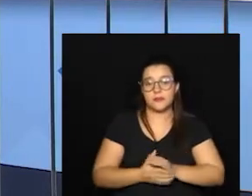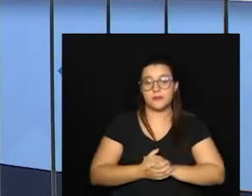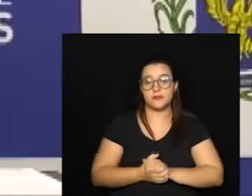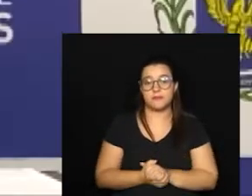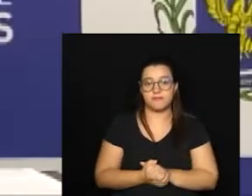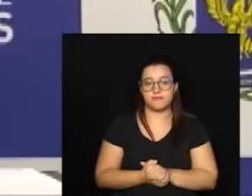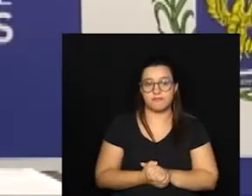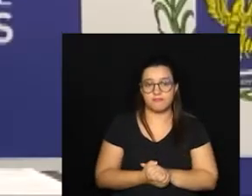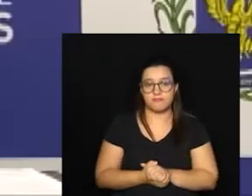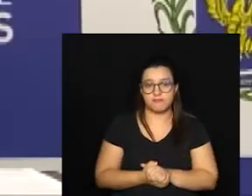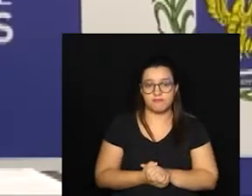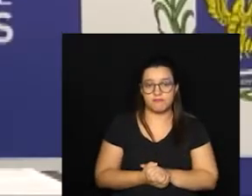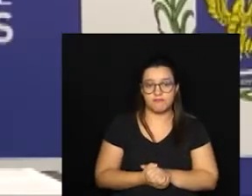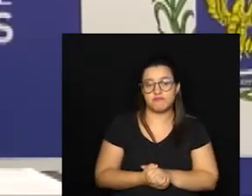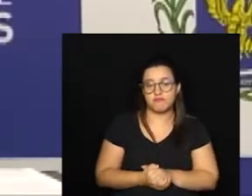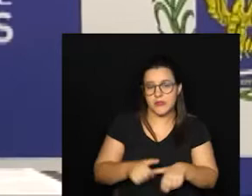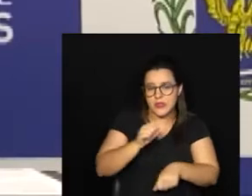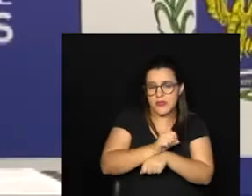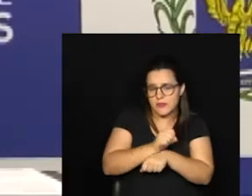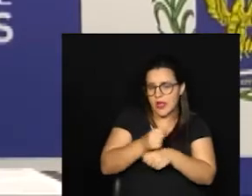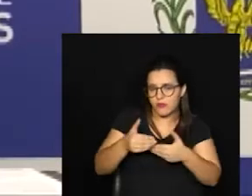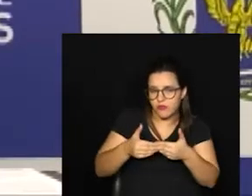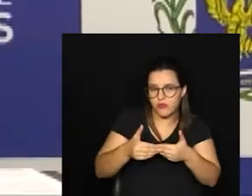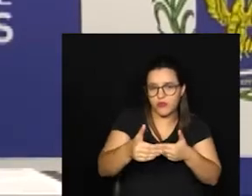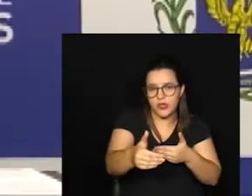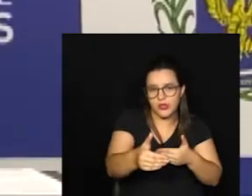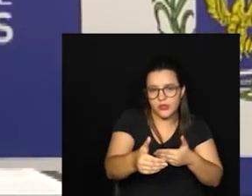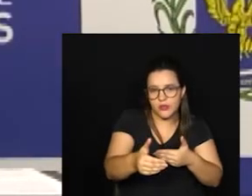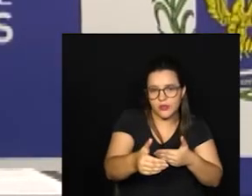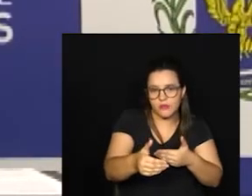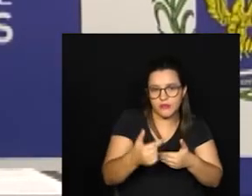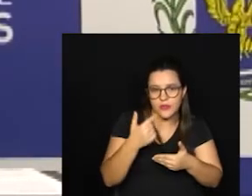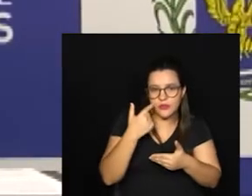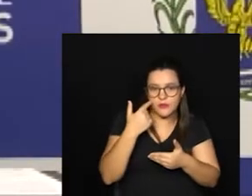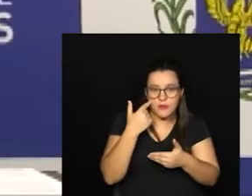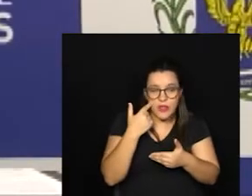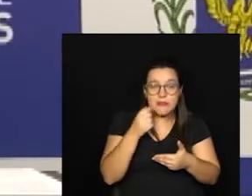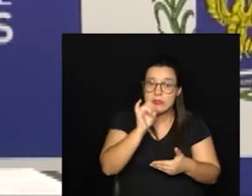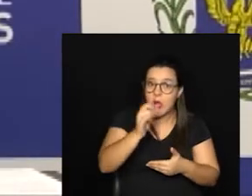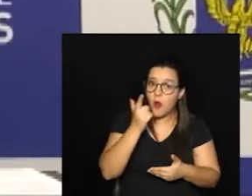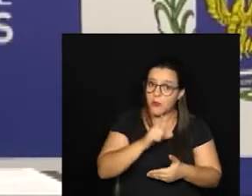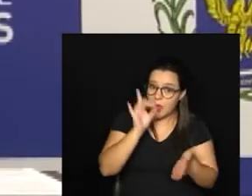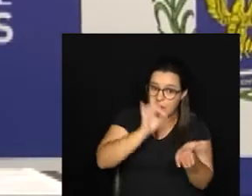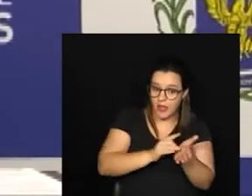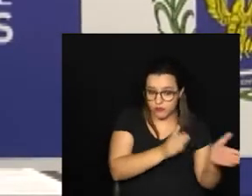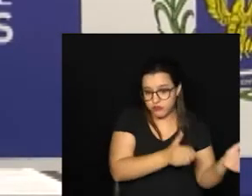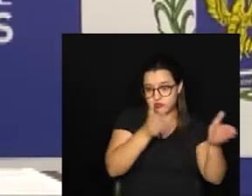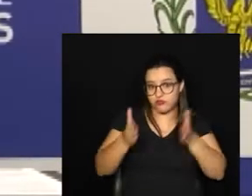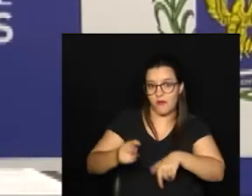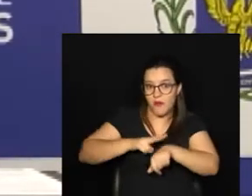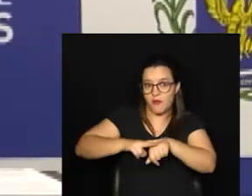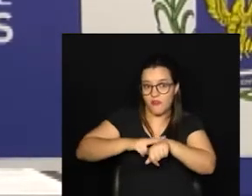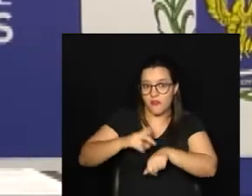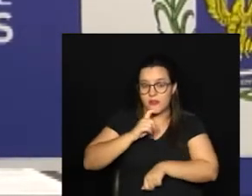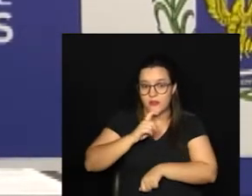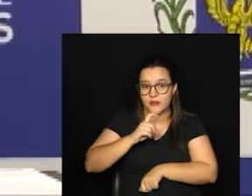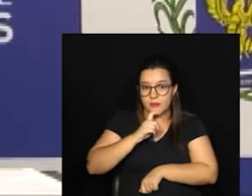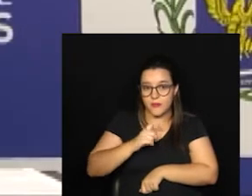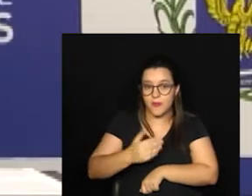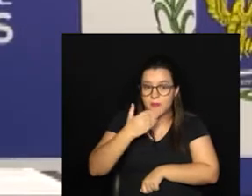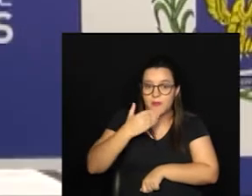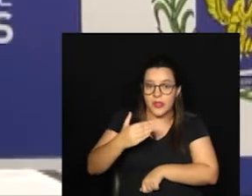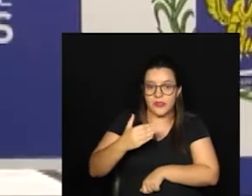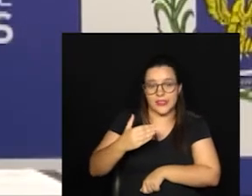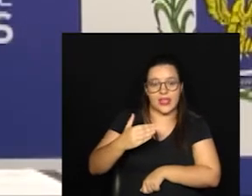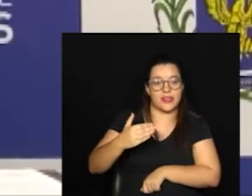Nós vamos aguardar agora para ver aí a incidência da cor verde e aí eu vou também pedir para a CETEC fazer